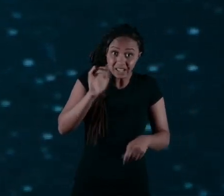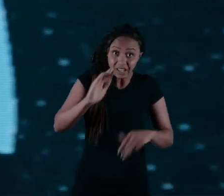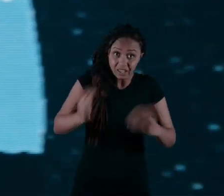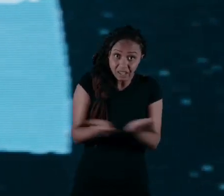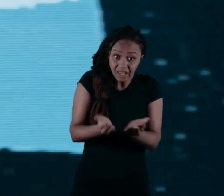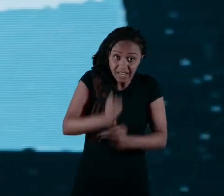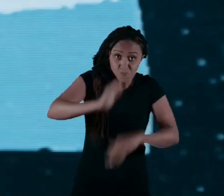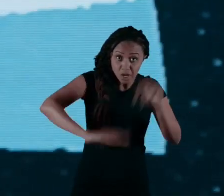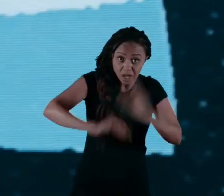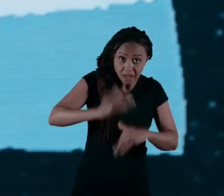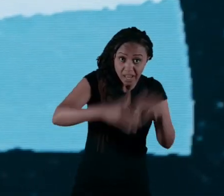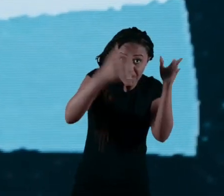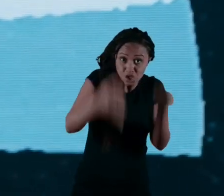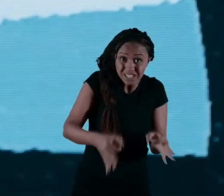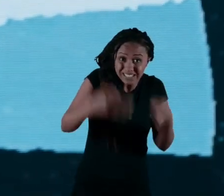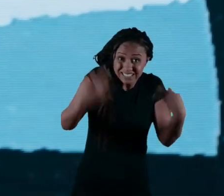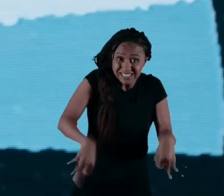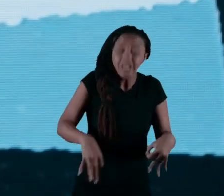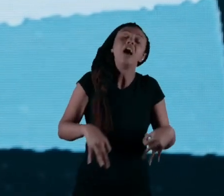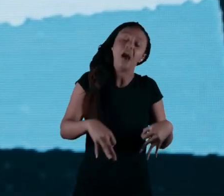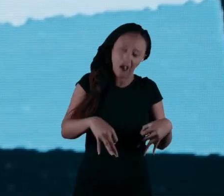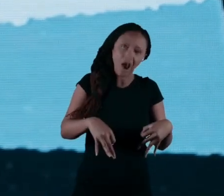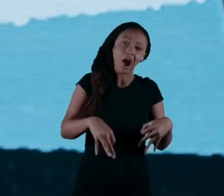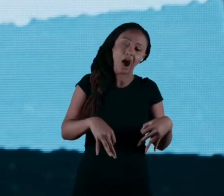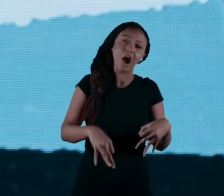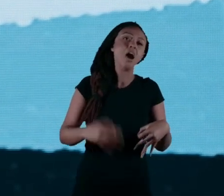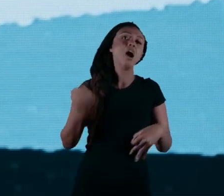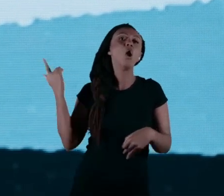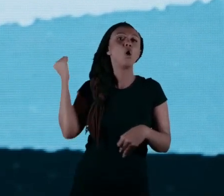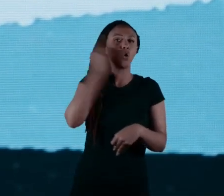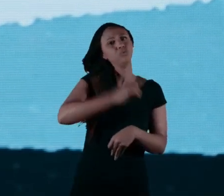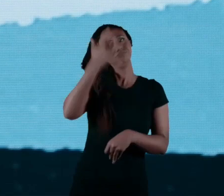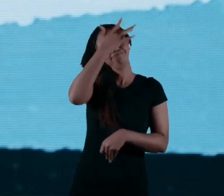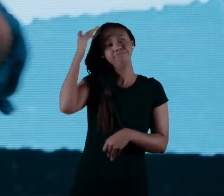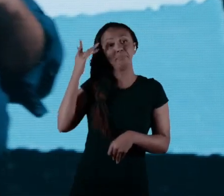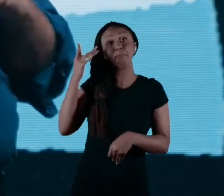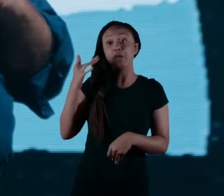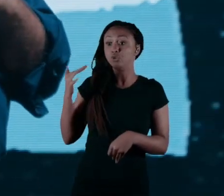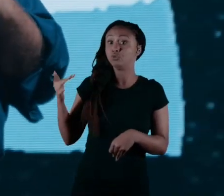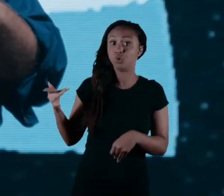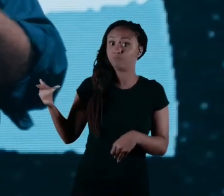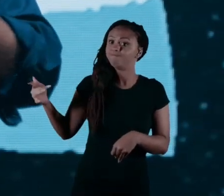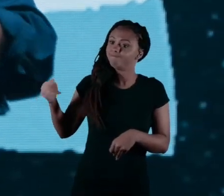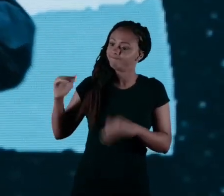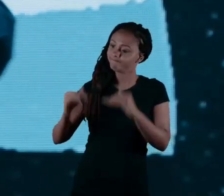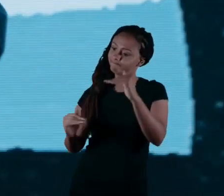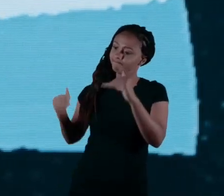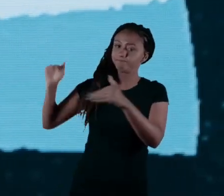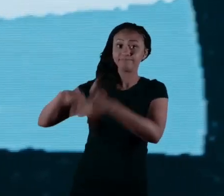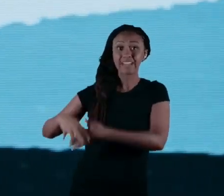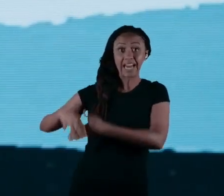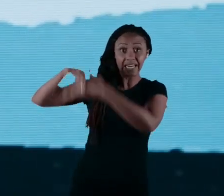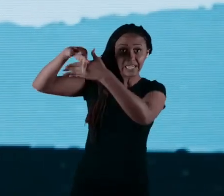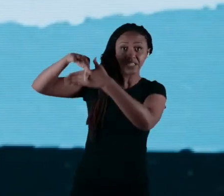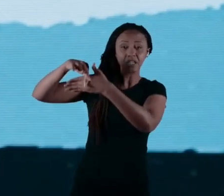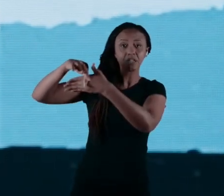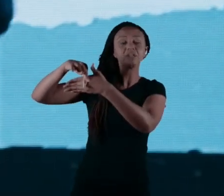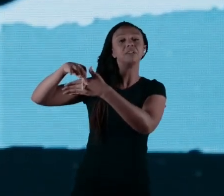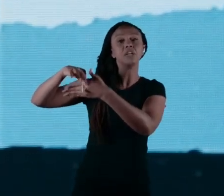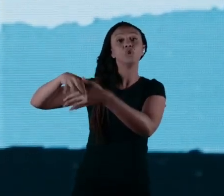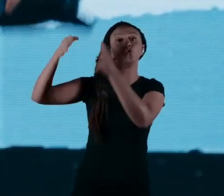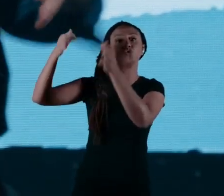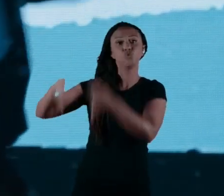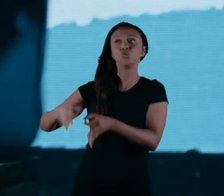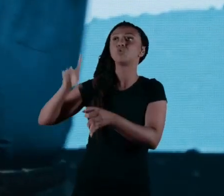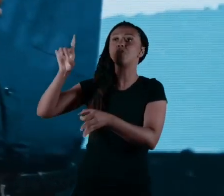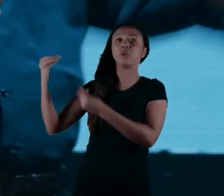que sejam justos, como um Abraham Lincoln, que deu a vida porque queria a igualdade